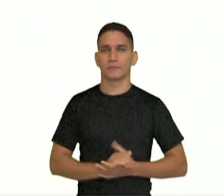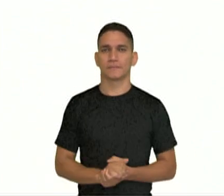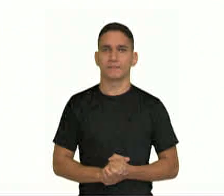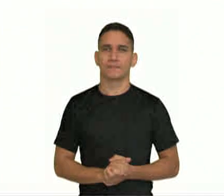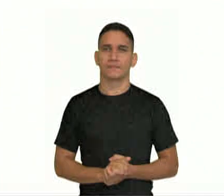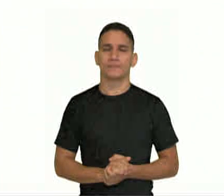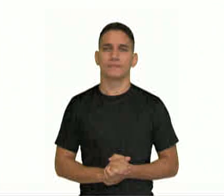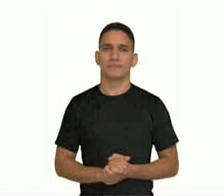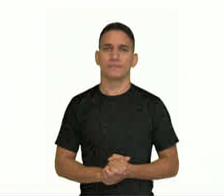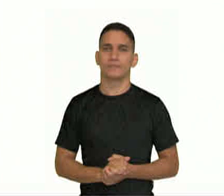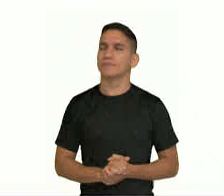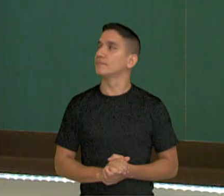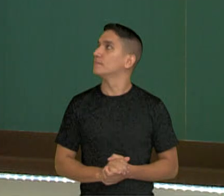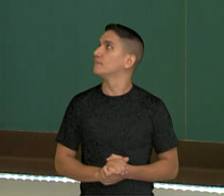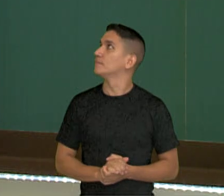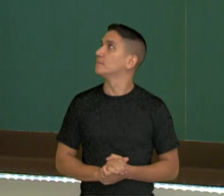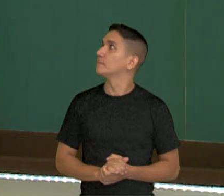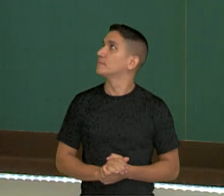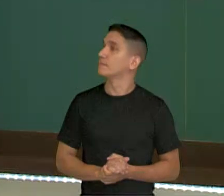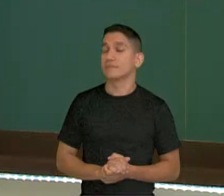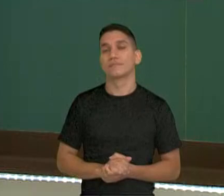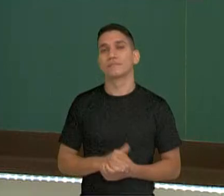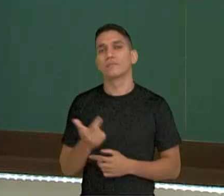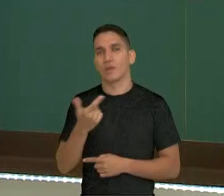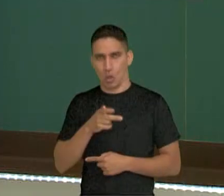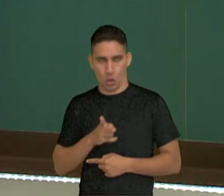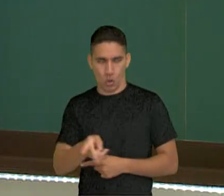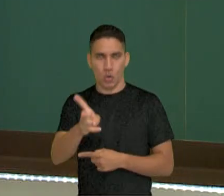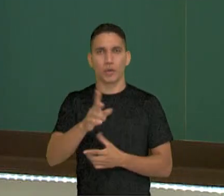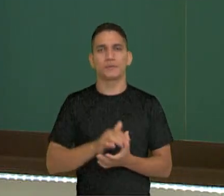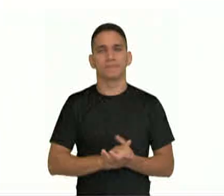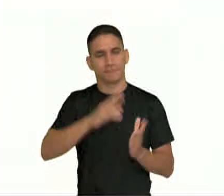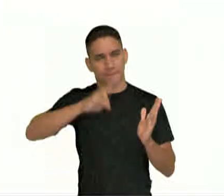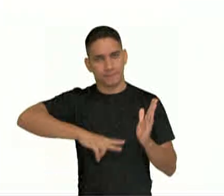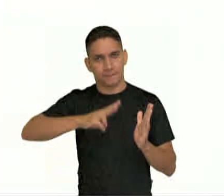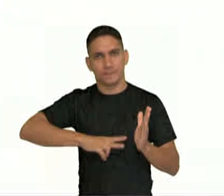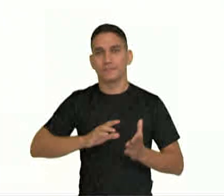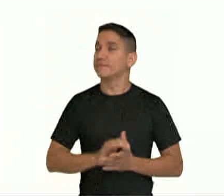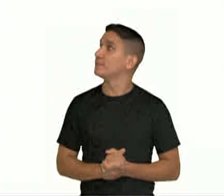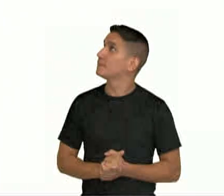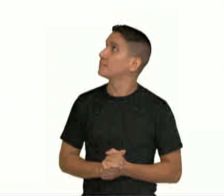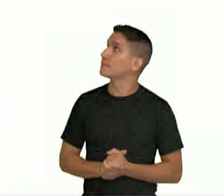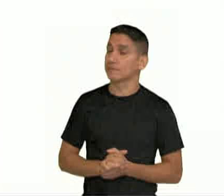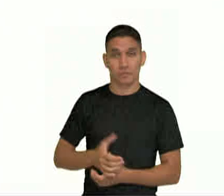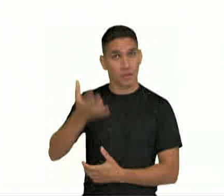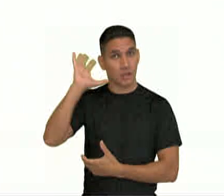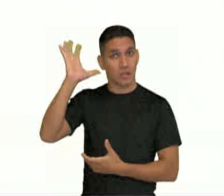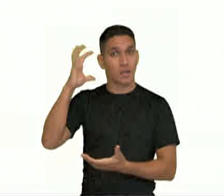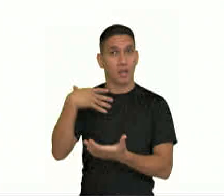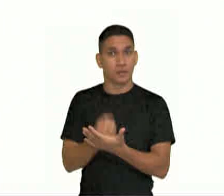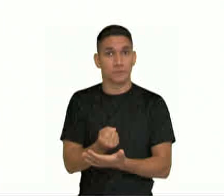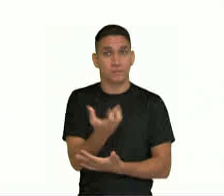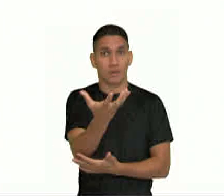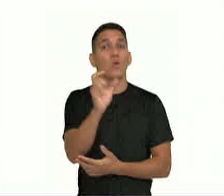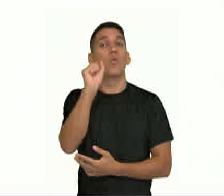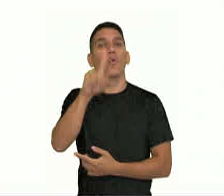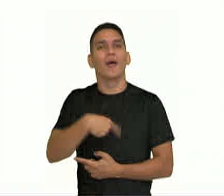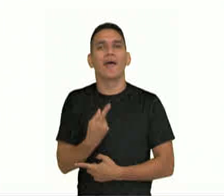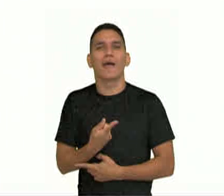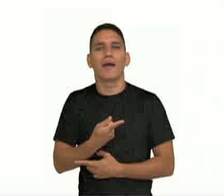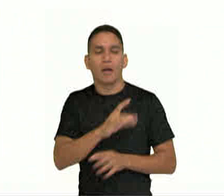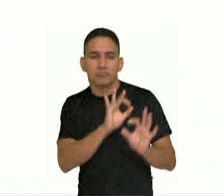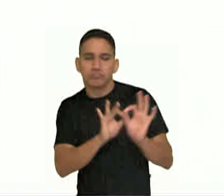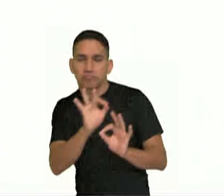ok? E vamos prosseguir com a nossa leitura. Os podcasts são programas